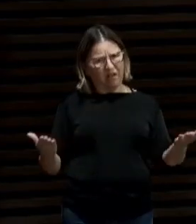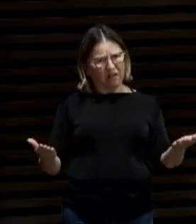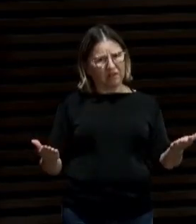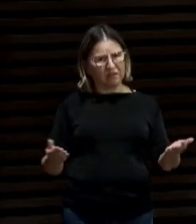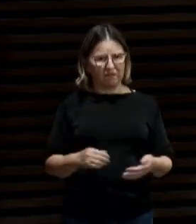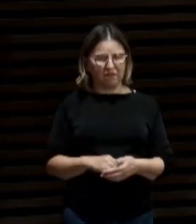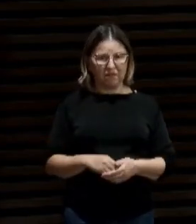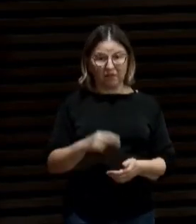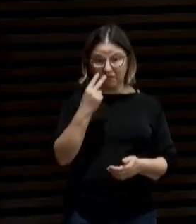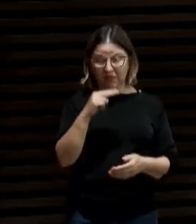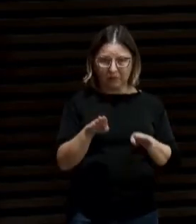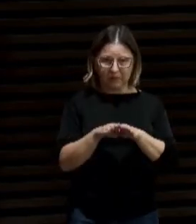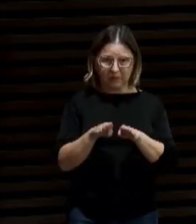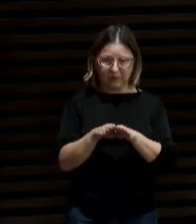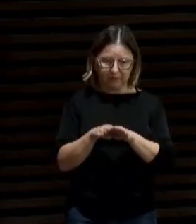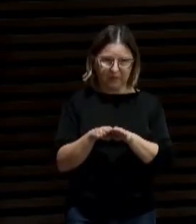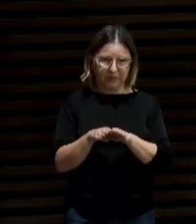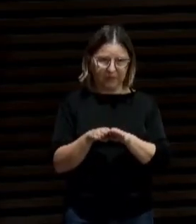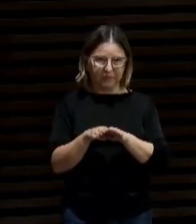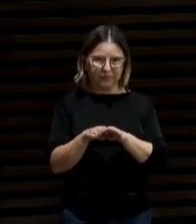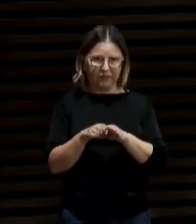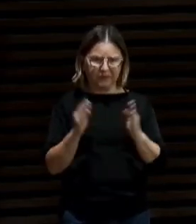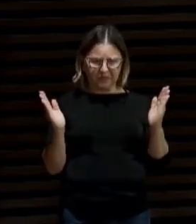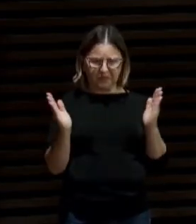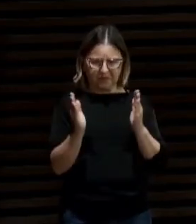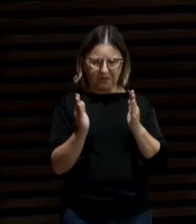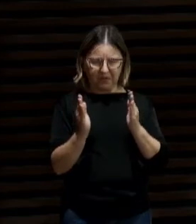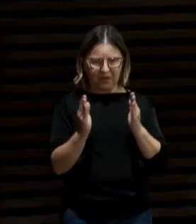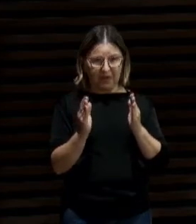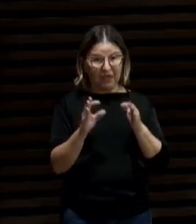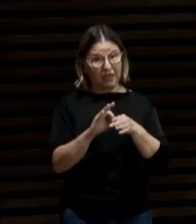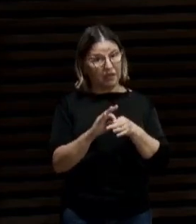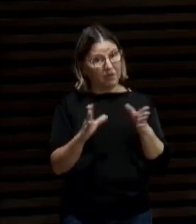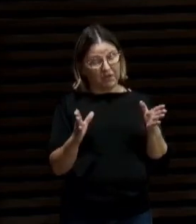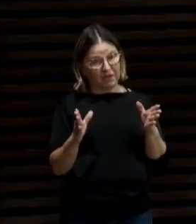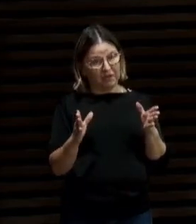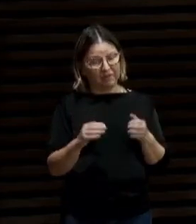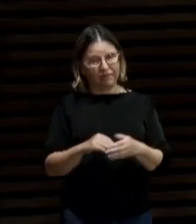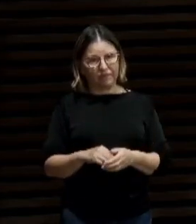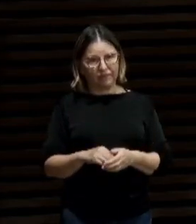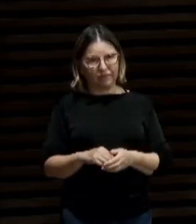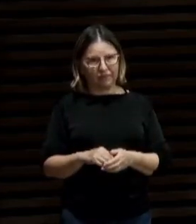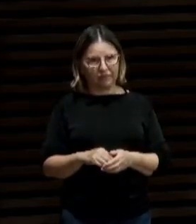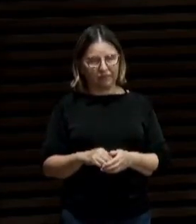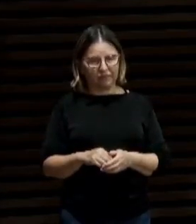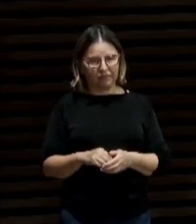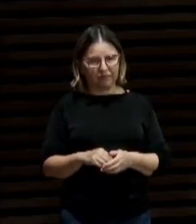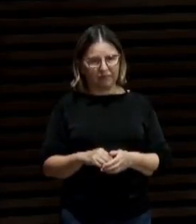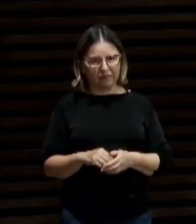Nós vemos também, meus amados, olhando para o lado, um estreitamento da liberdade. Ora por lockdown, ora por